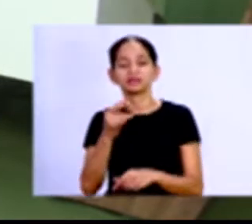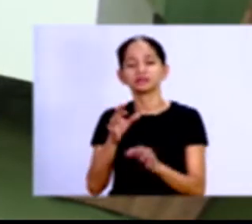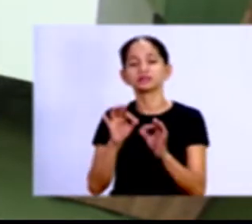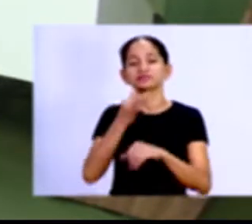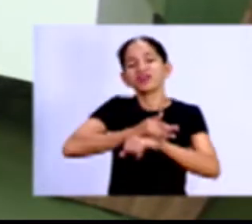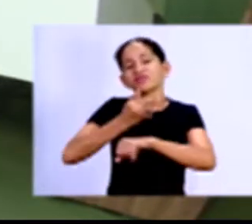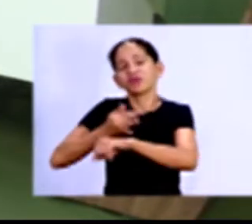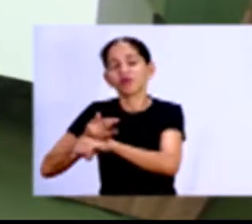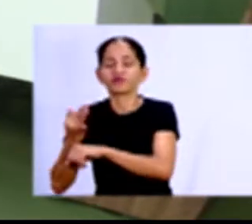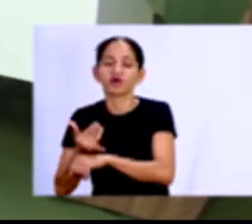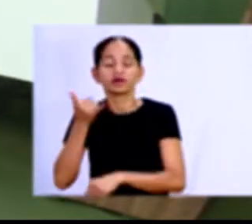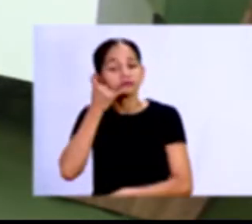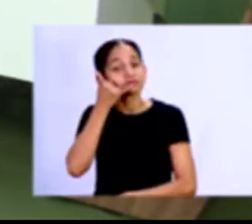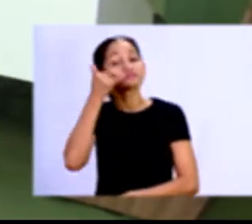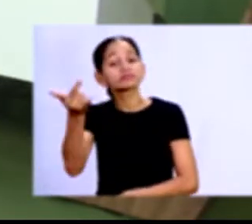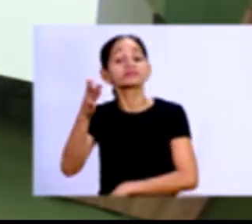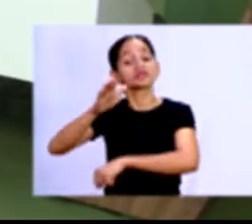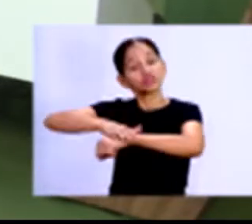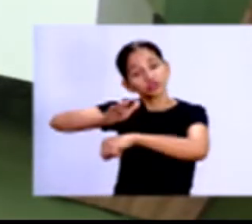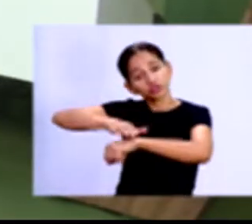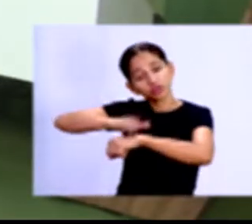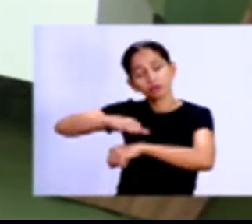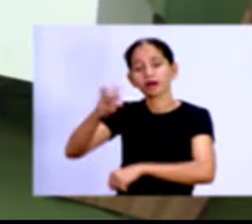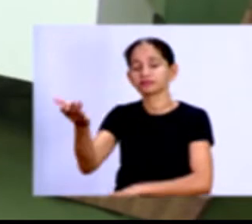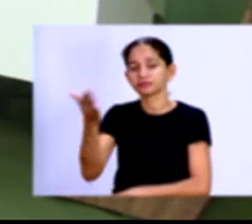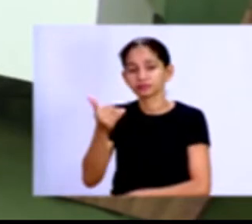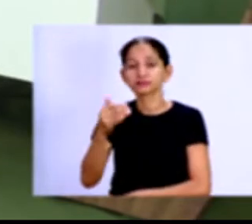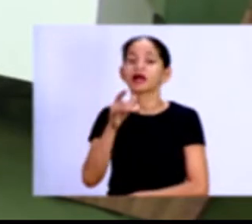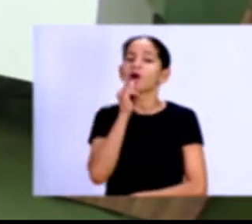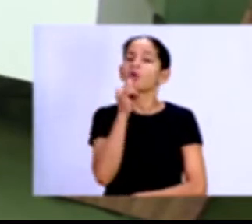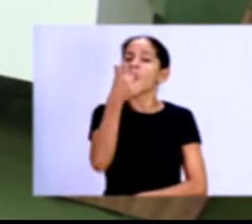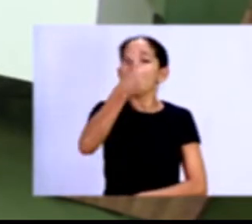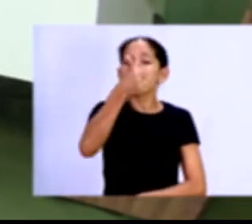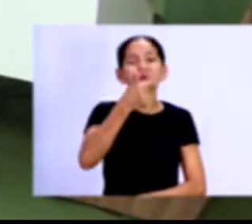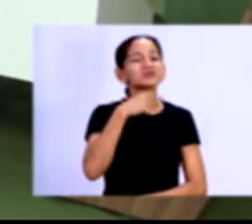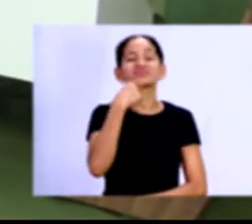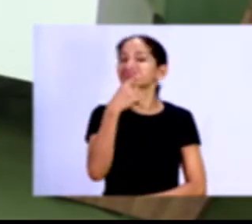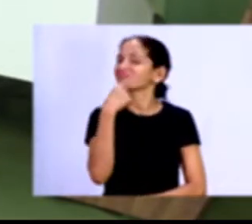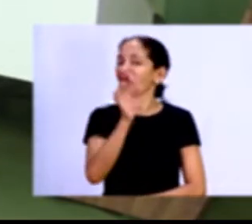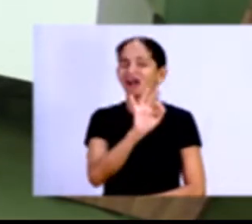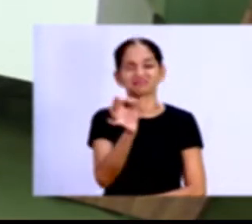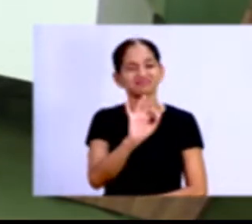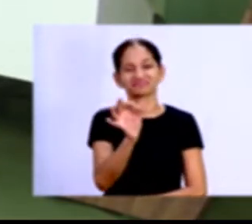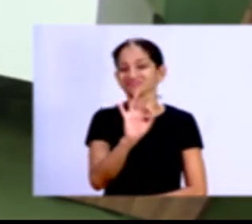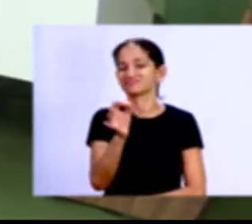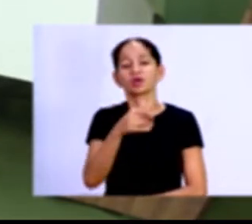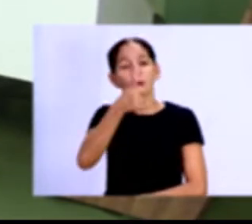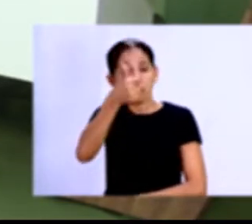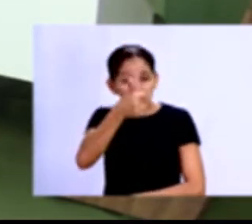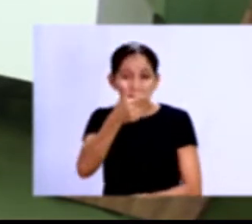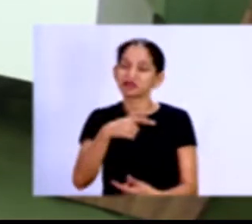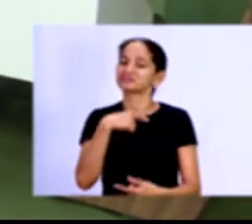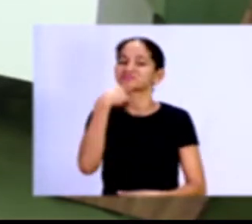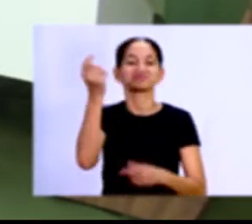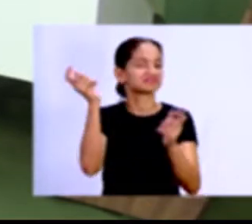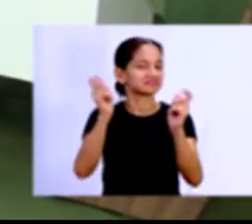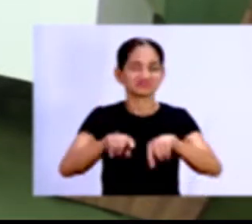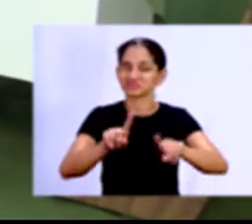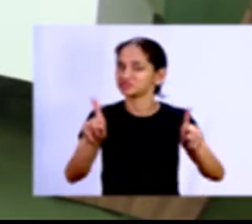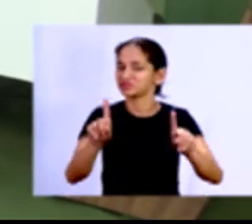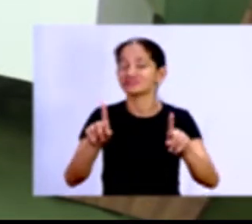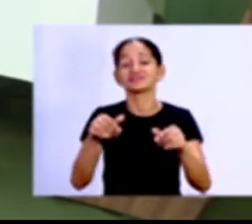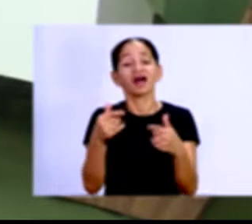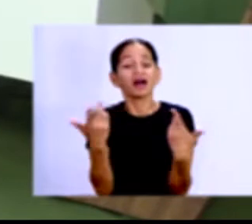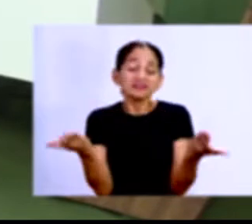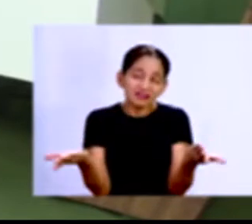né? Porque aquele e-learning não tem como você verificar isso, né? Não. Você não tem essa resposta. Então, os